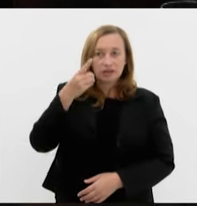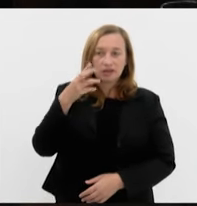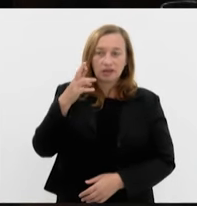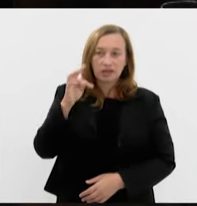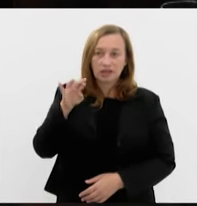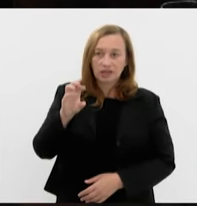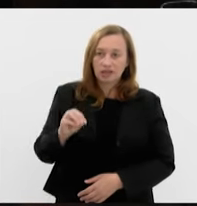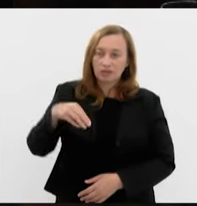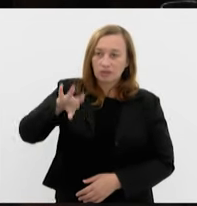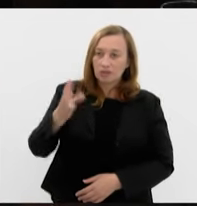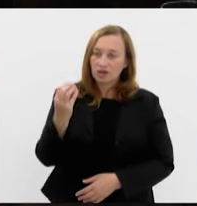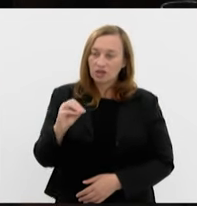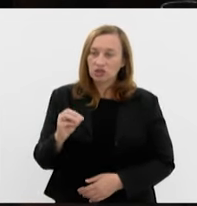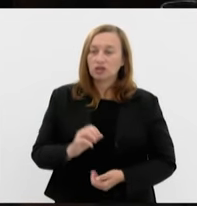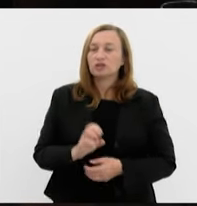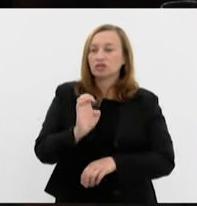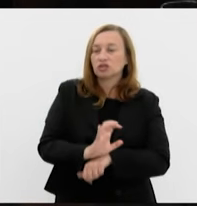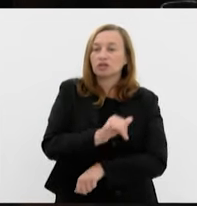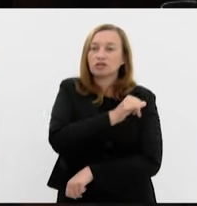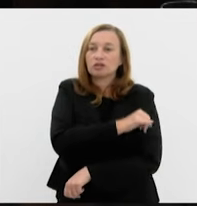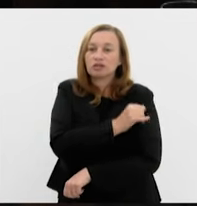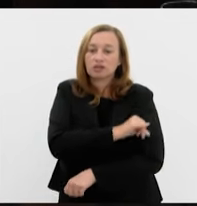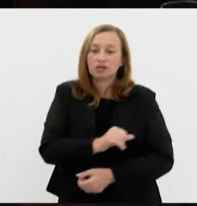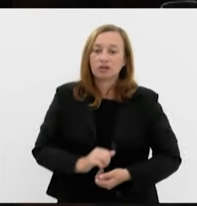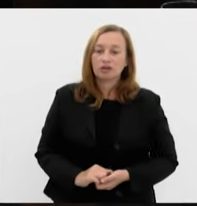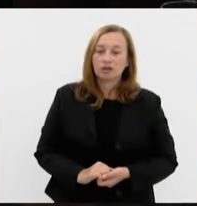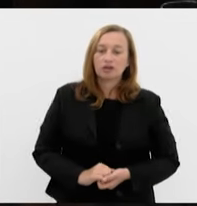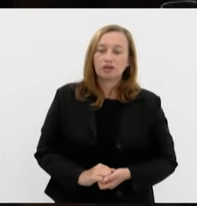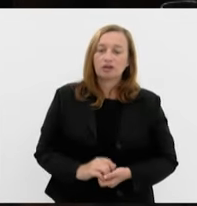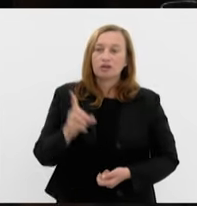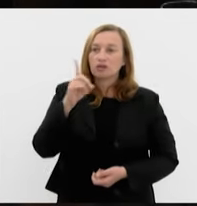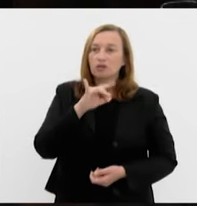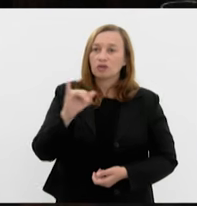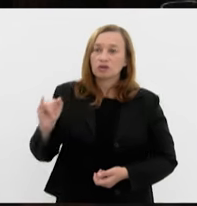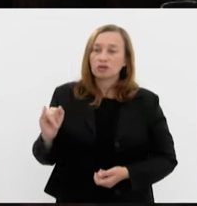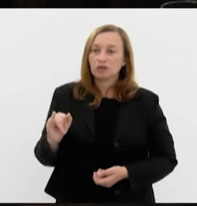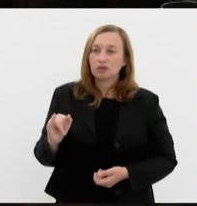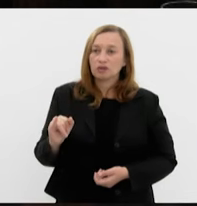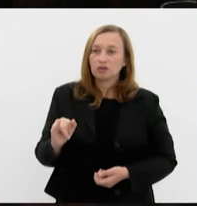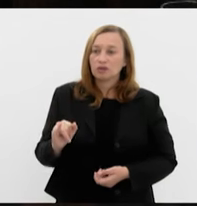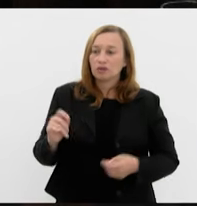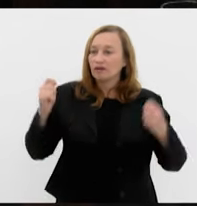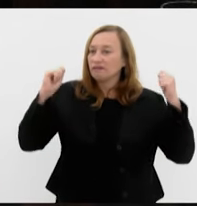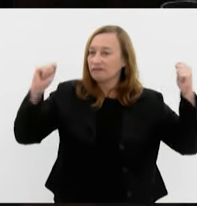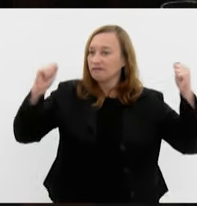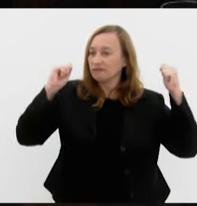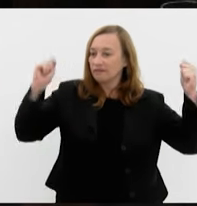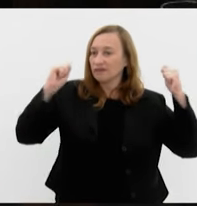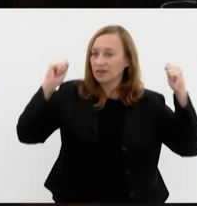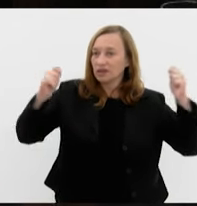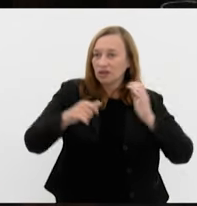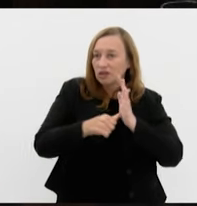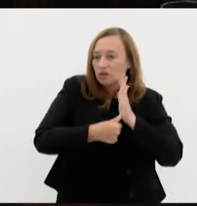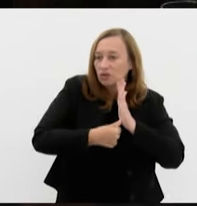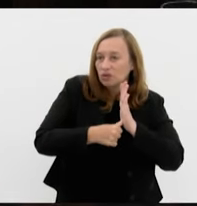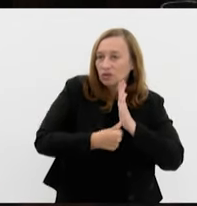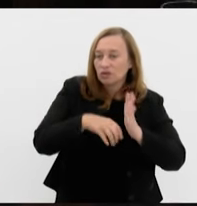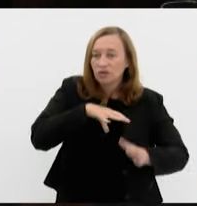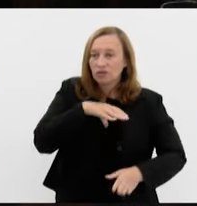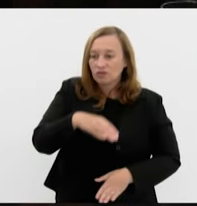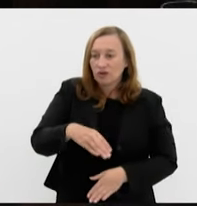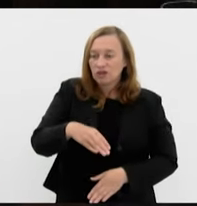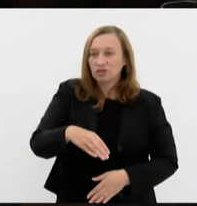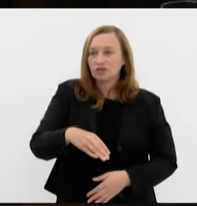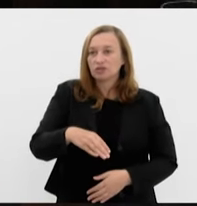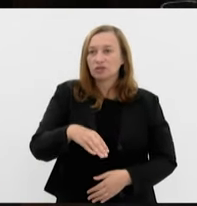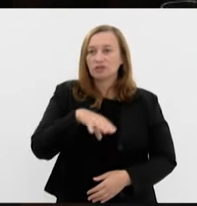Machado que institui no âmbito do Estado do Rio de Janeiro o dia do torcedor do Clube de Regata do Vasco da Gama